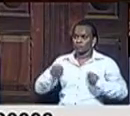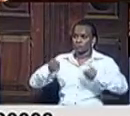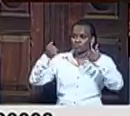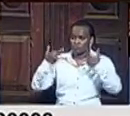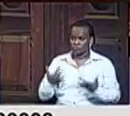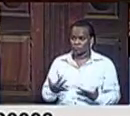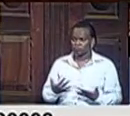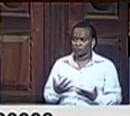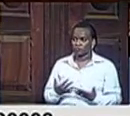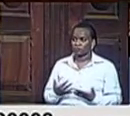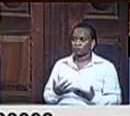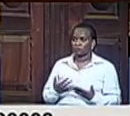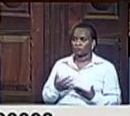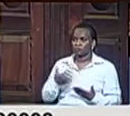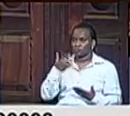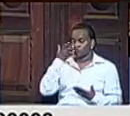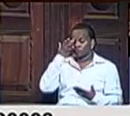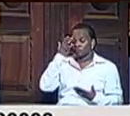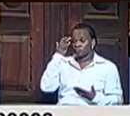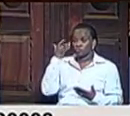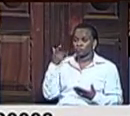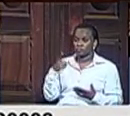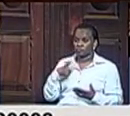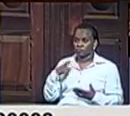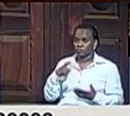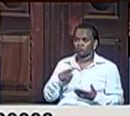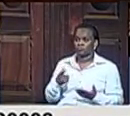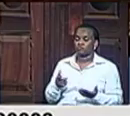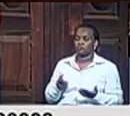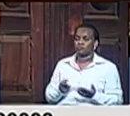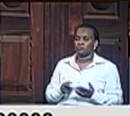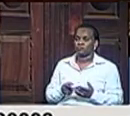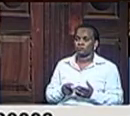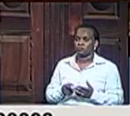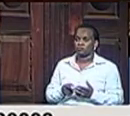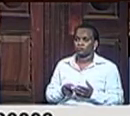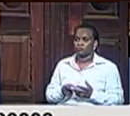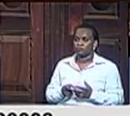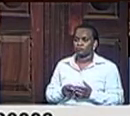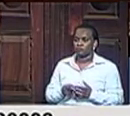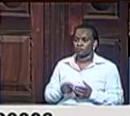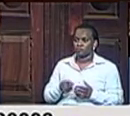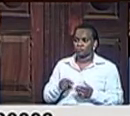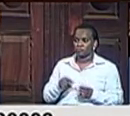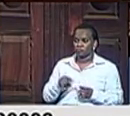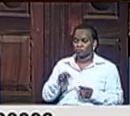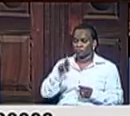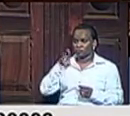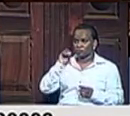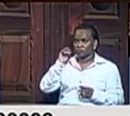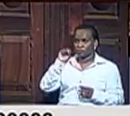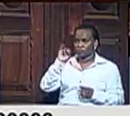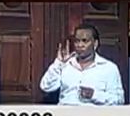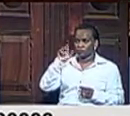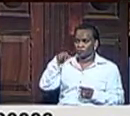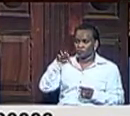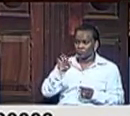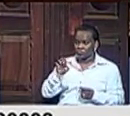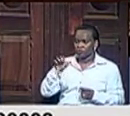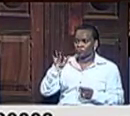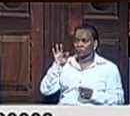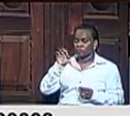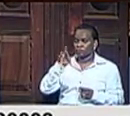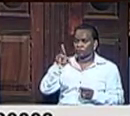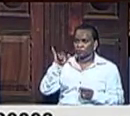que se diga que nelas está a Rosimeire Aparecida Ferreira,